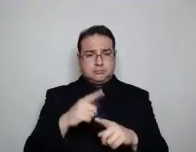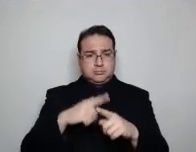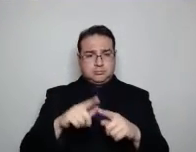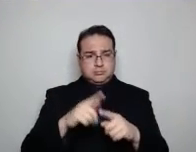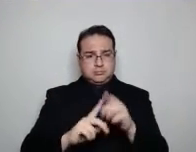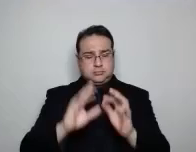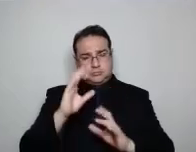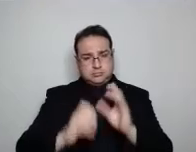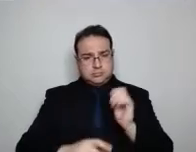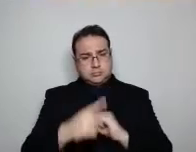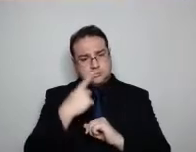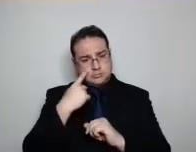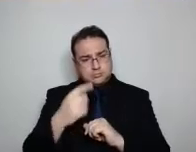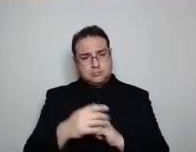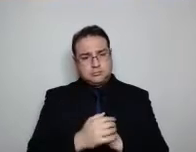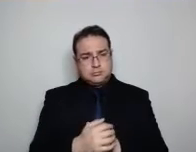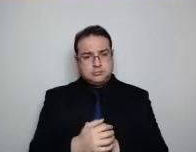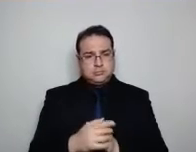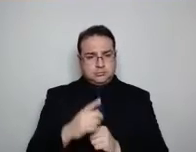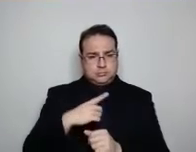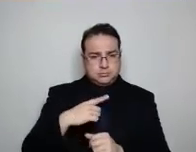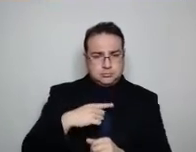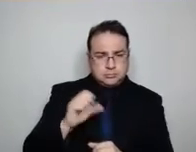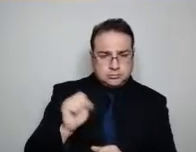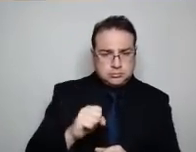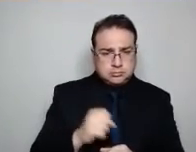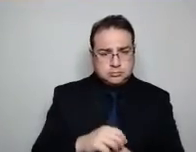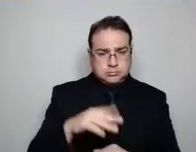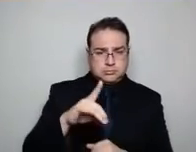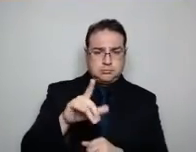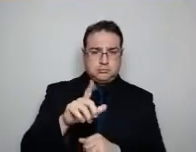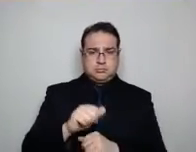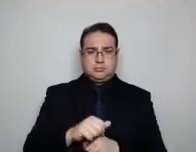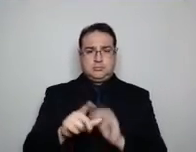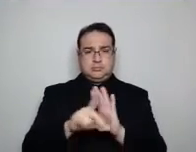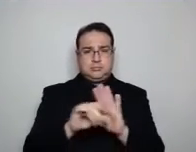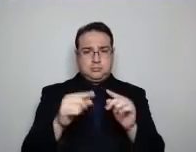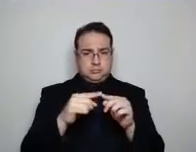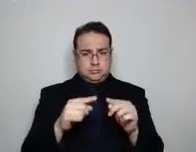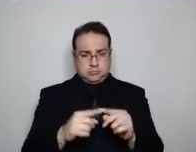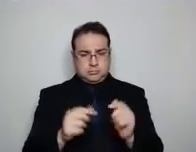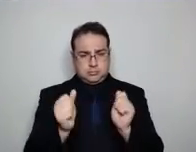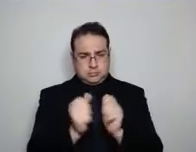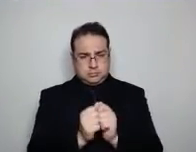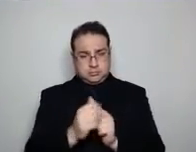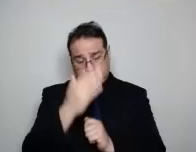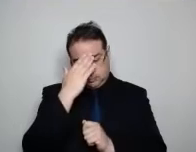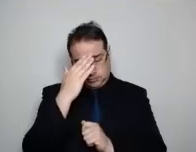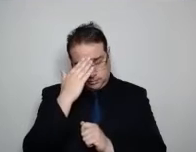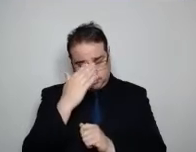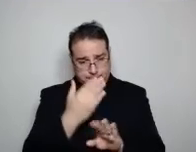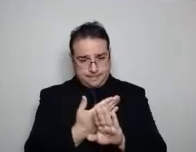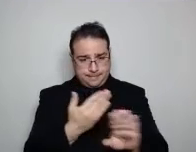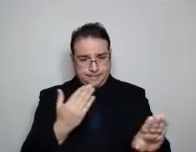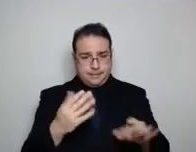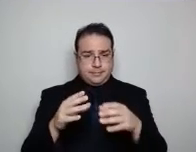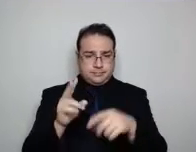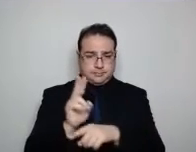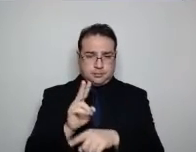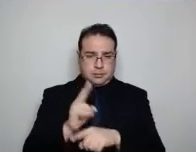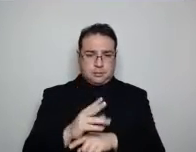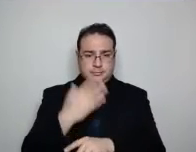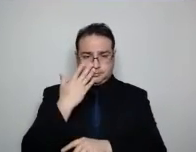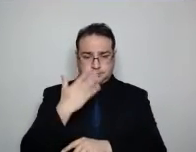interesses e há, sim, essa medida protetiva. Isso é um sofrimento para os menores.